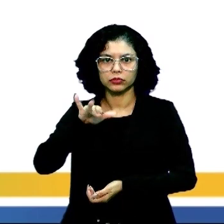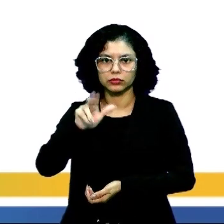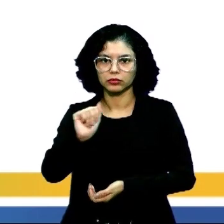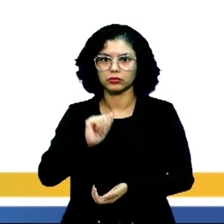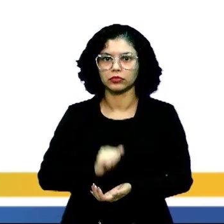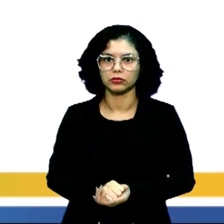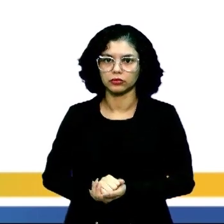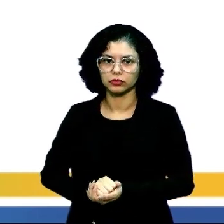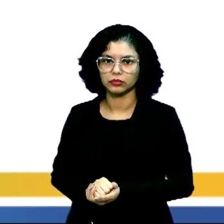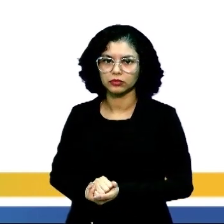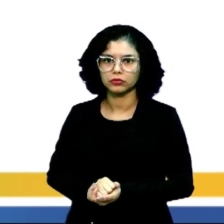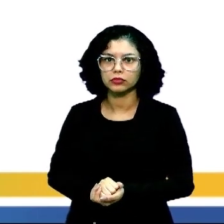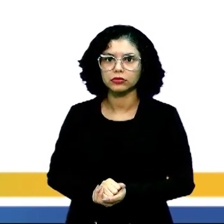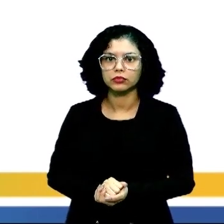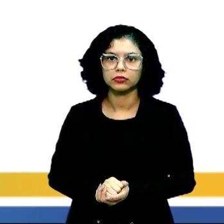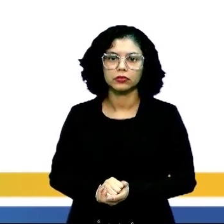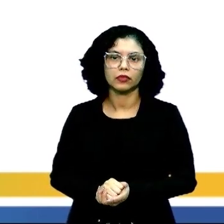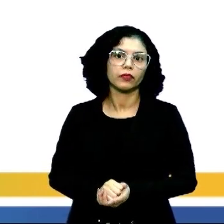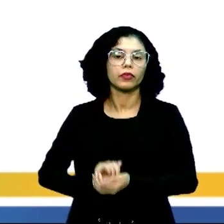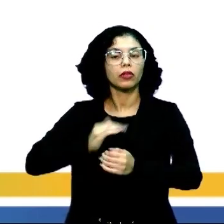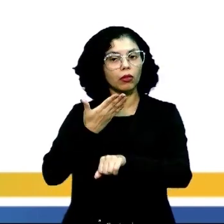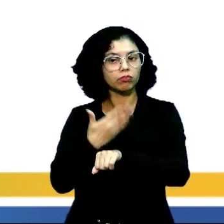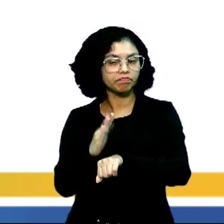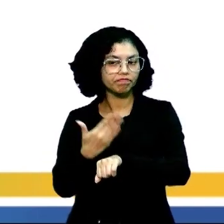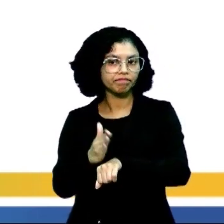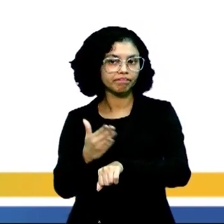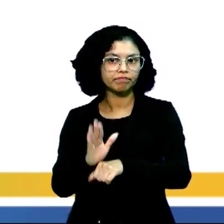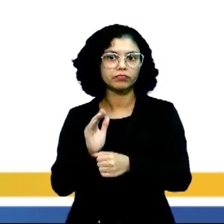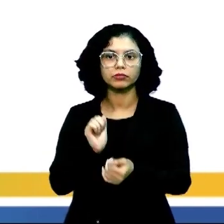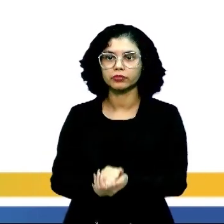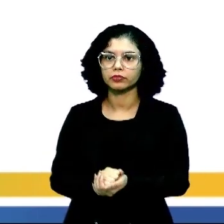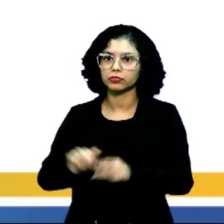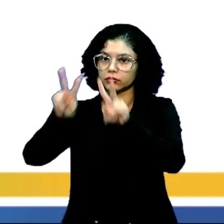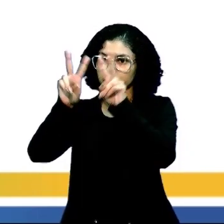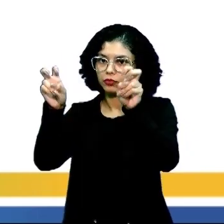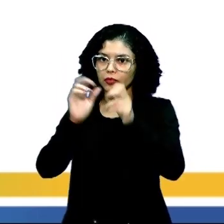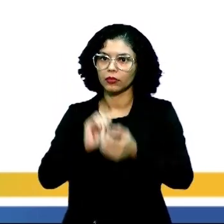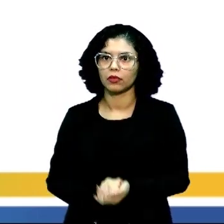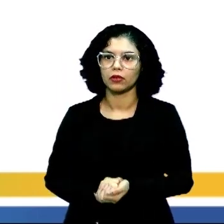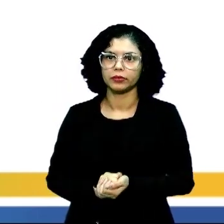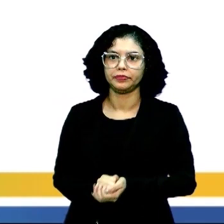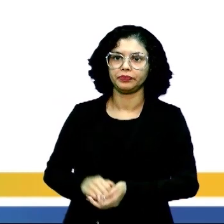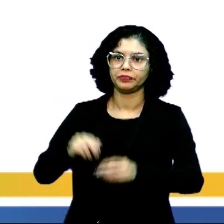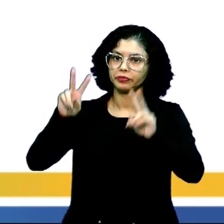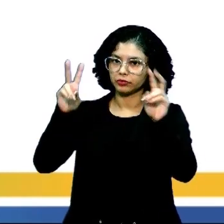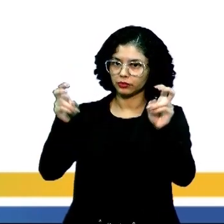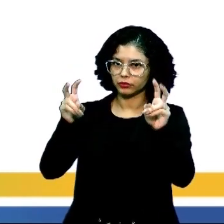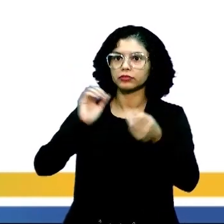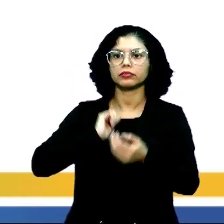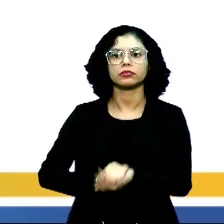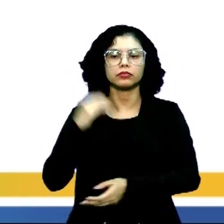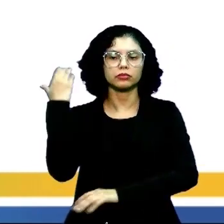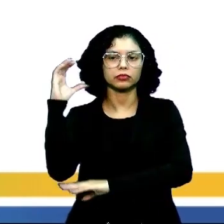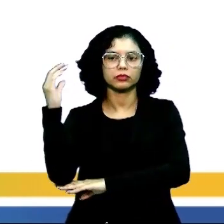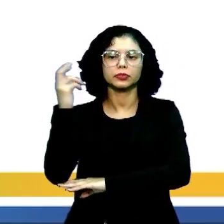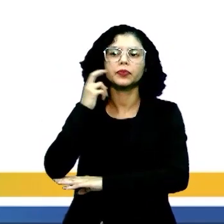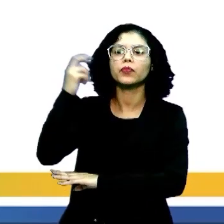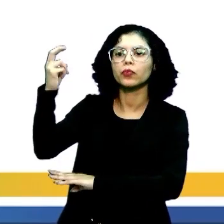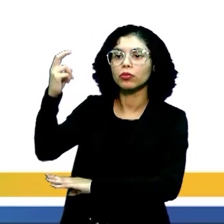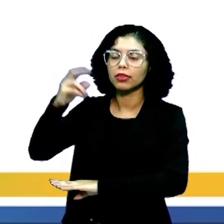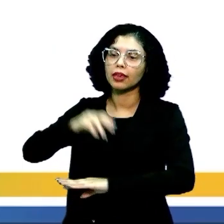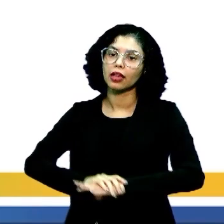Bronisław Malinowski, em seu ensaio intitulado Uma Teoria Científica da